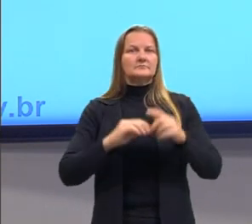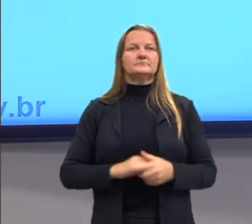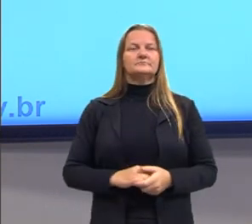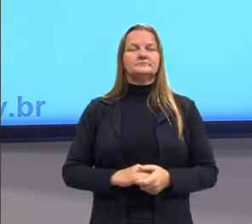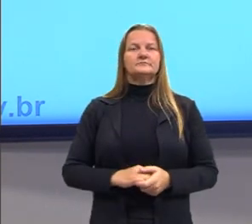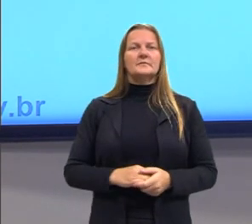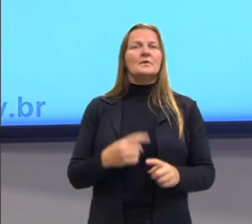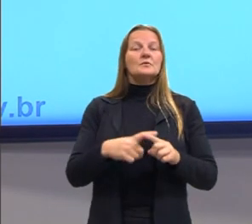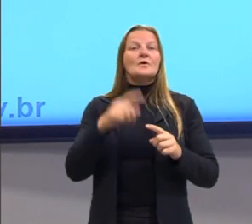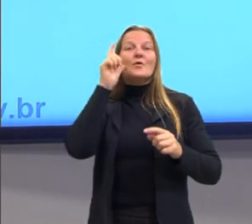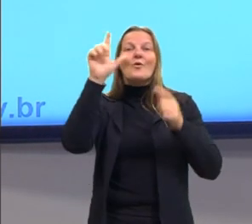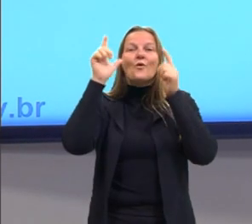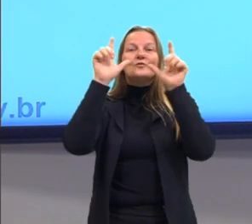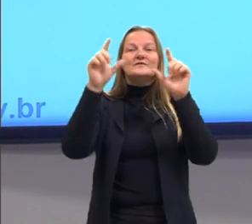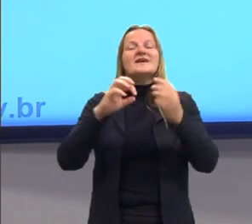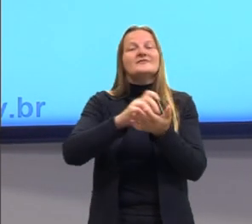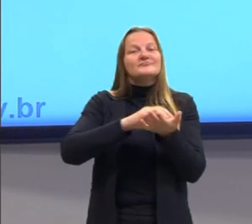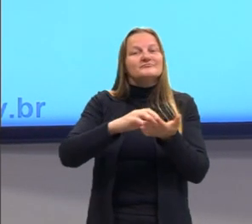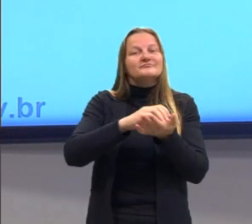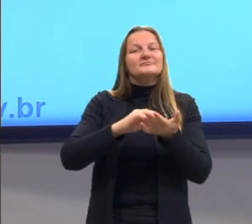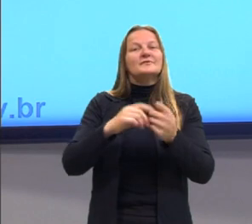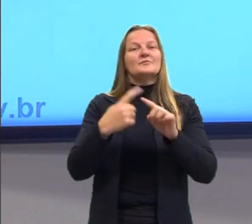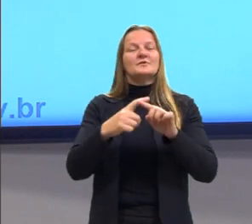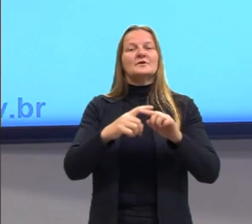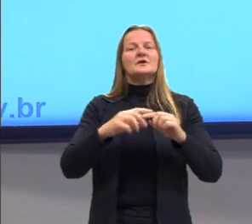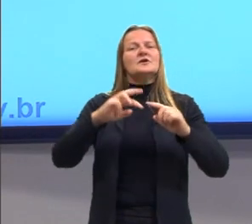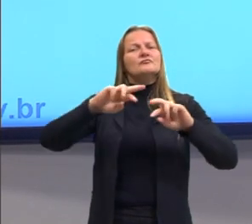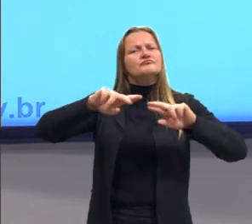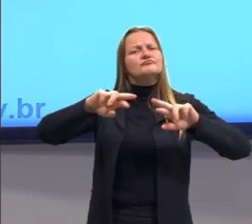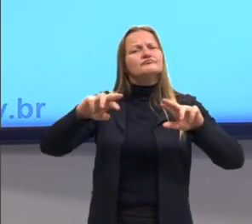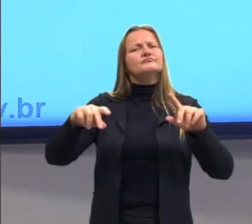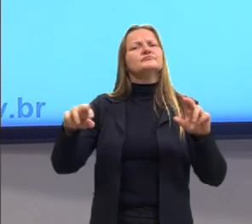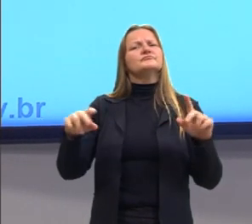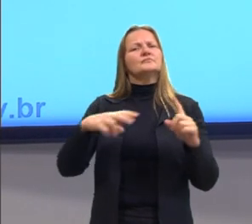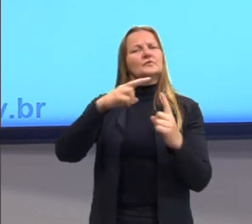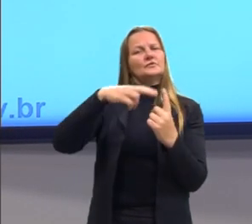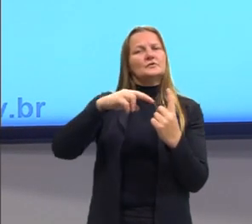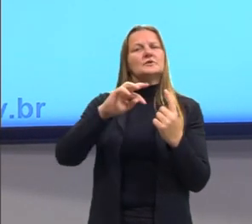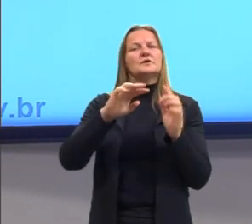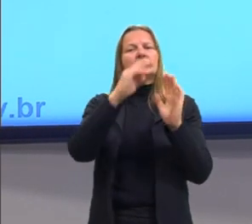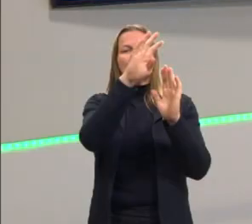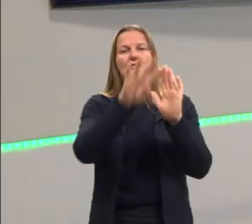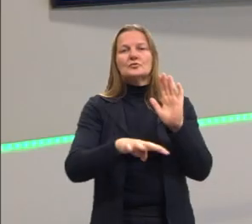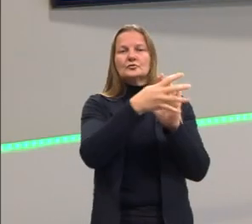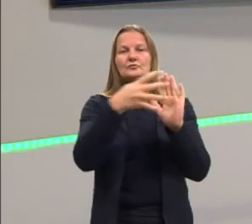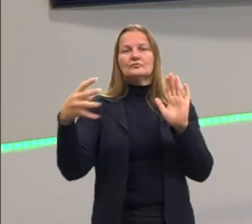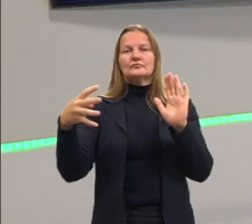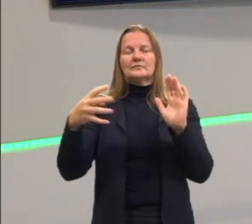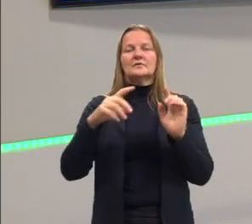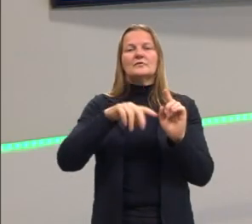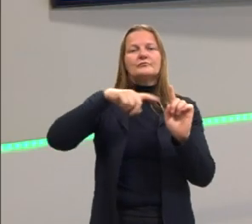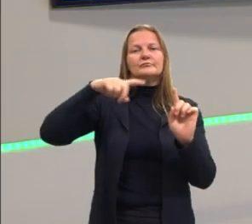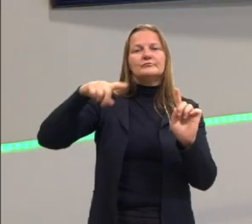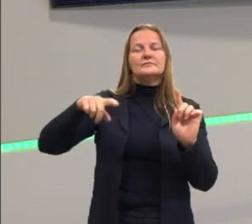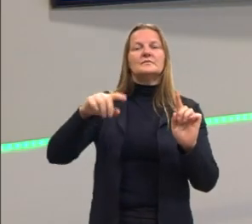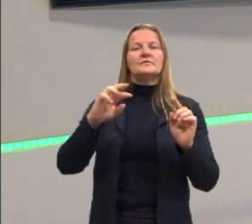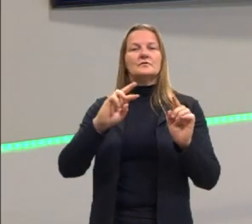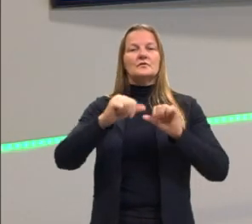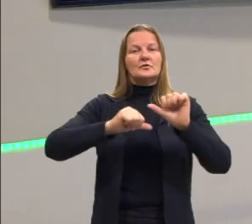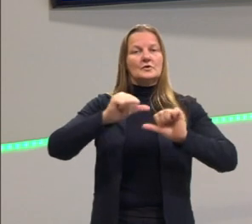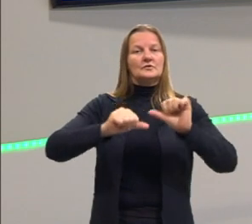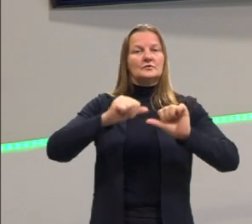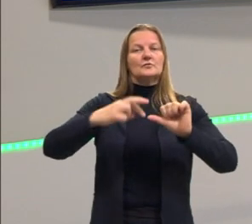consegue calcular porque tem vários valores de entalpia tabelados então a gente consegue fazer o cálculo de uma variação de entalpia de uma